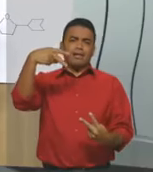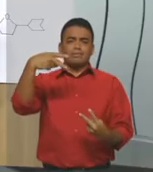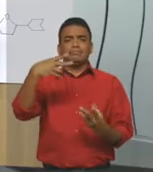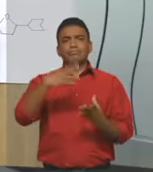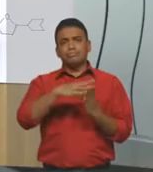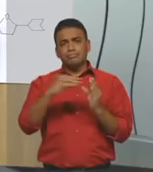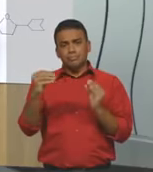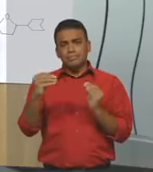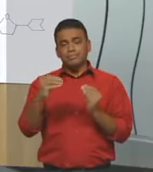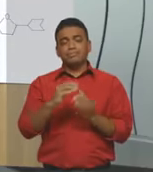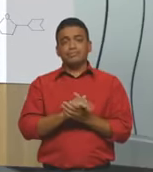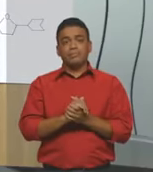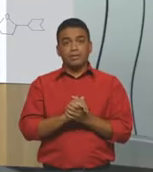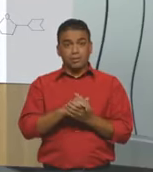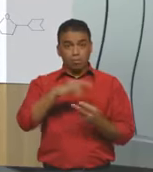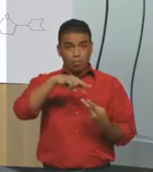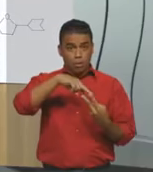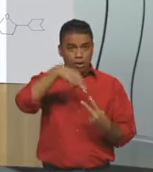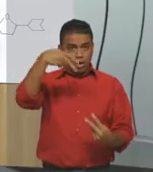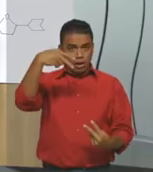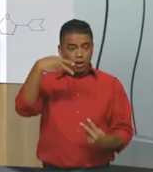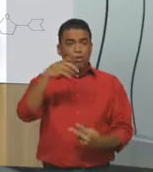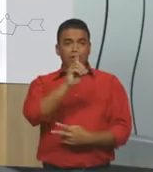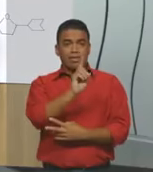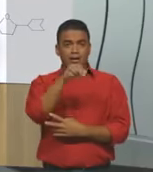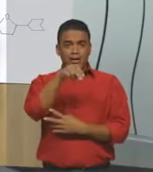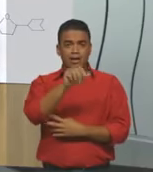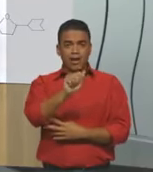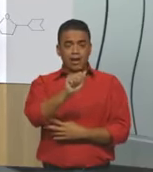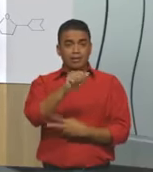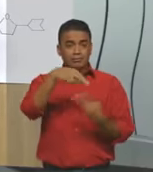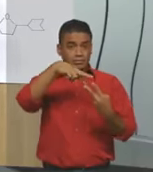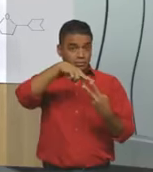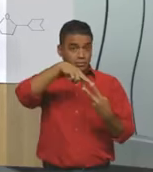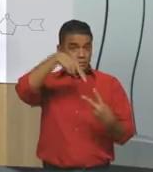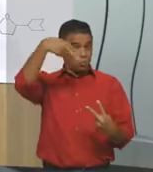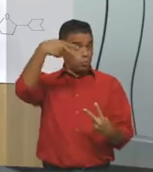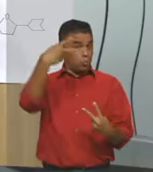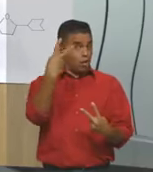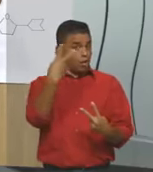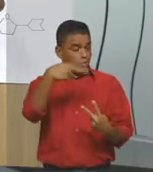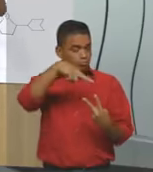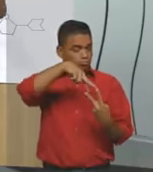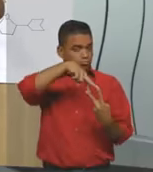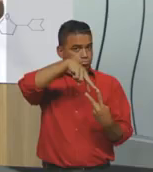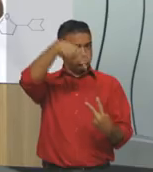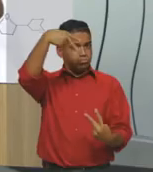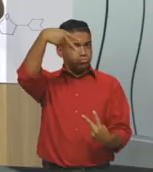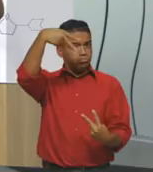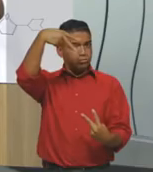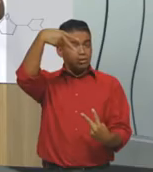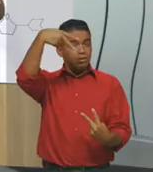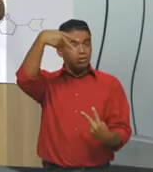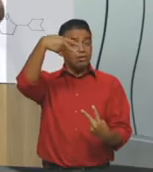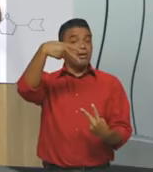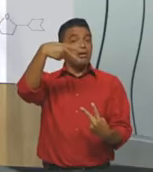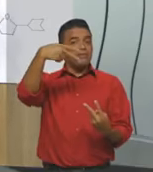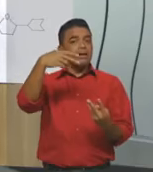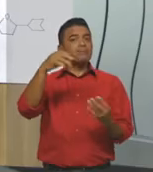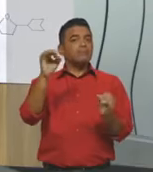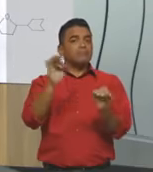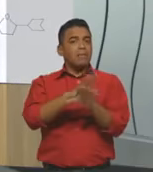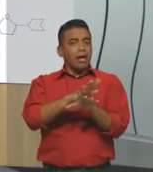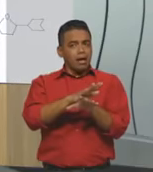A molécula de DNA está aqui, ela é dupla fita, né? Ela vai então acabar essa dupla fita e, a